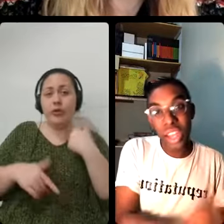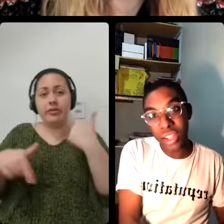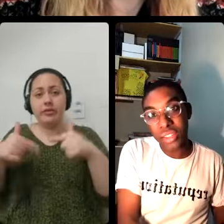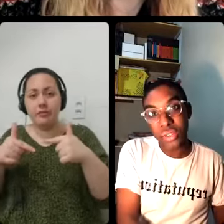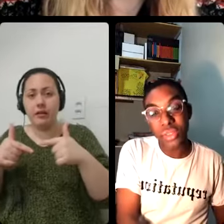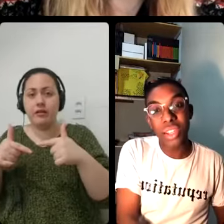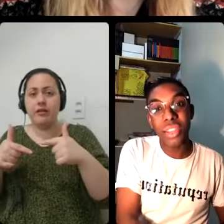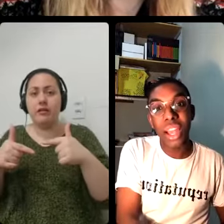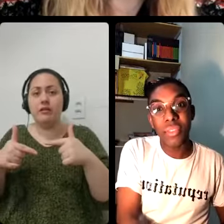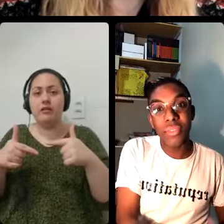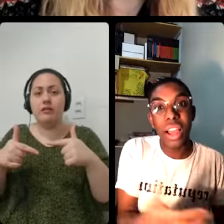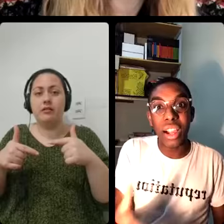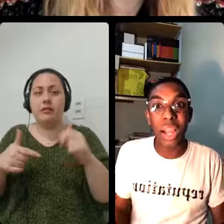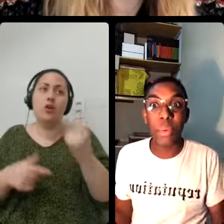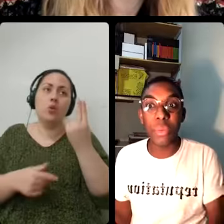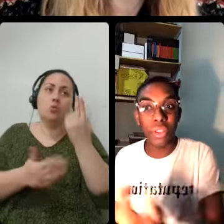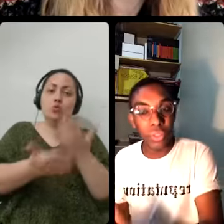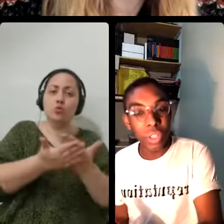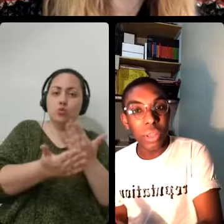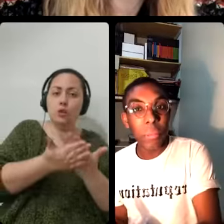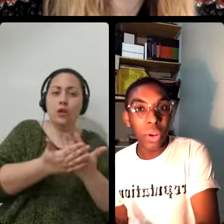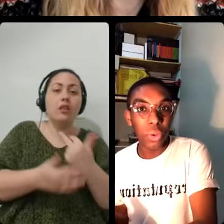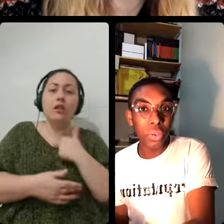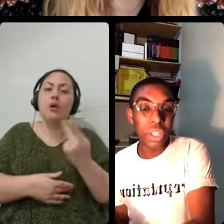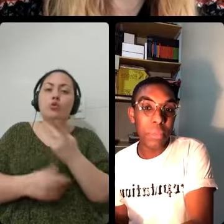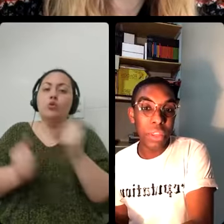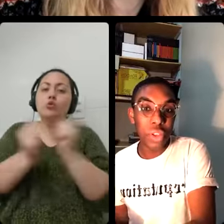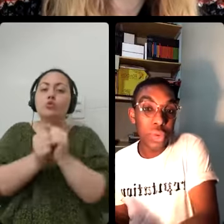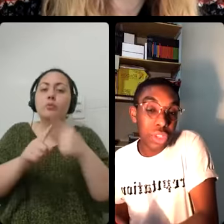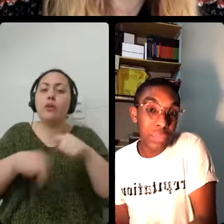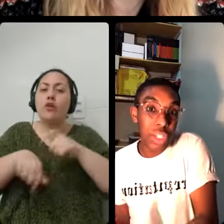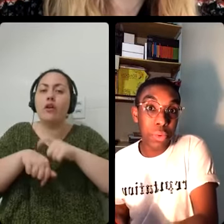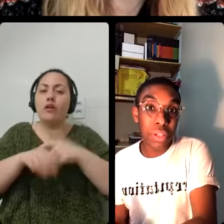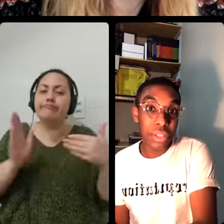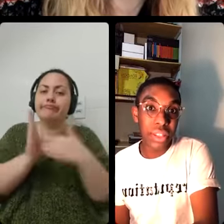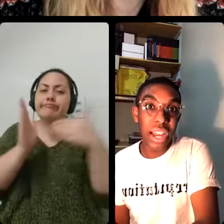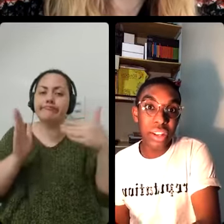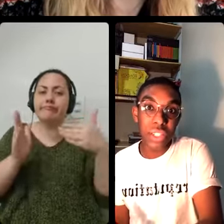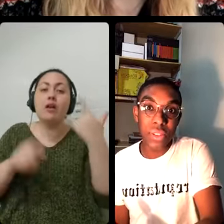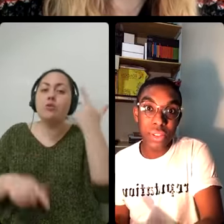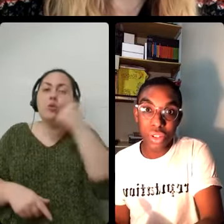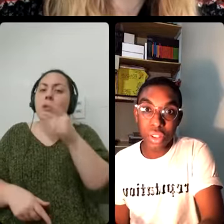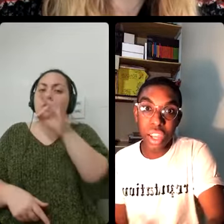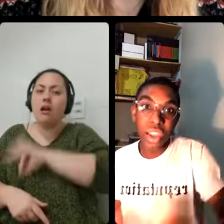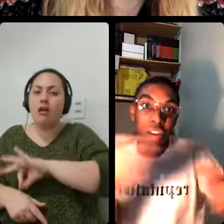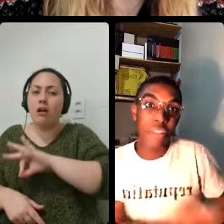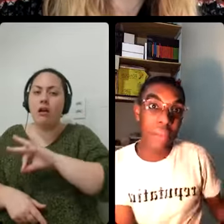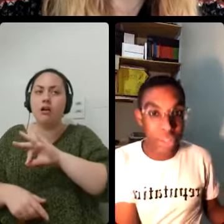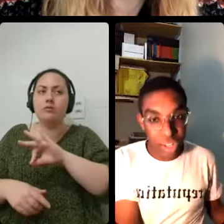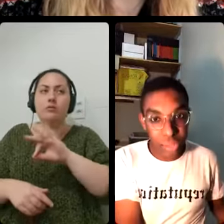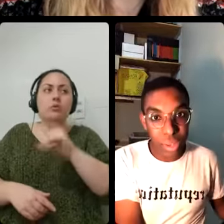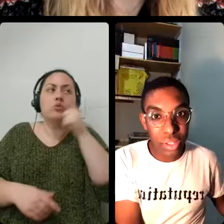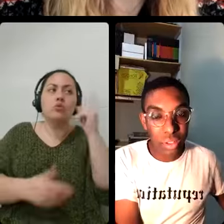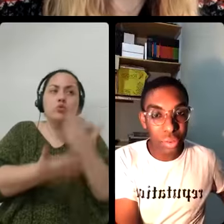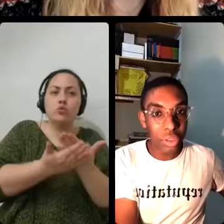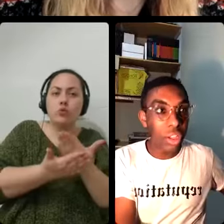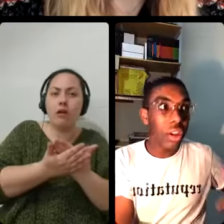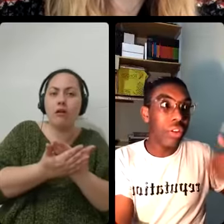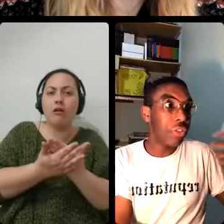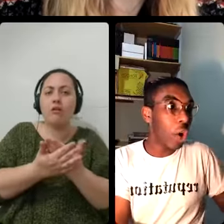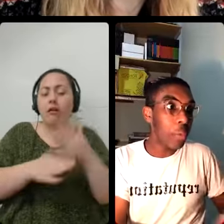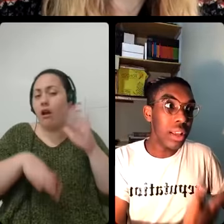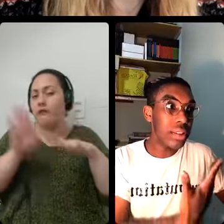não conseguem se sustentar, acabam indo para outros caminhos justamente por necessidade. Às vezes a gente tem famílias